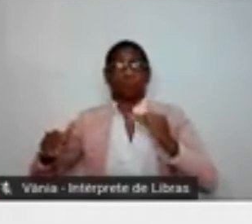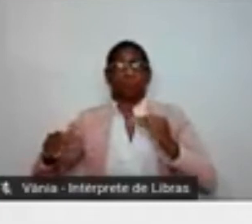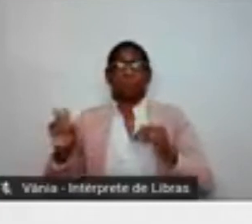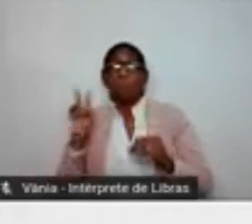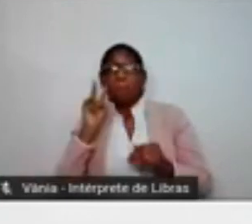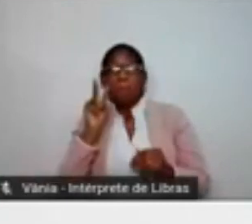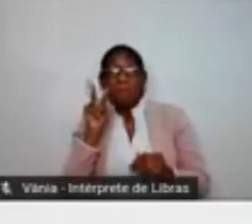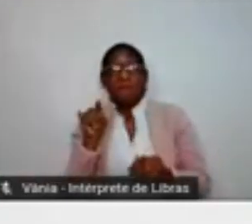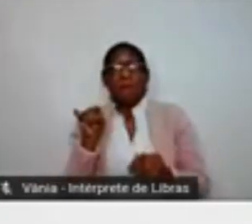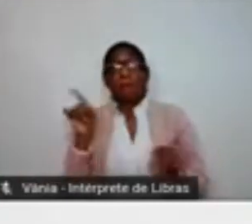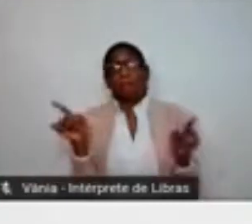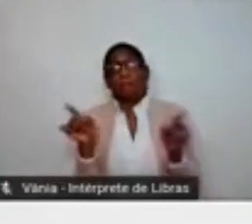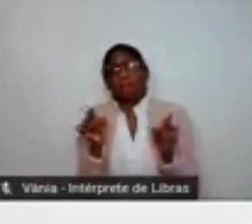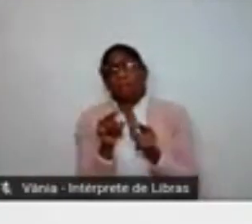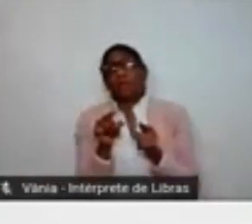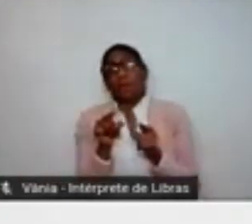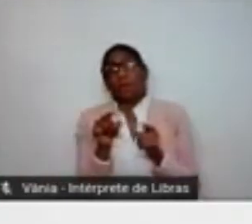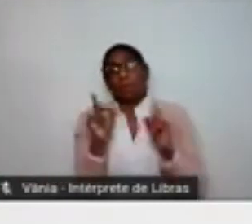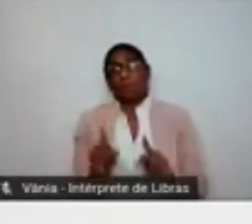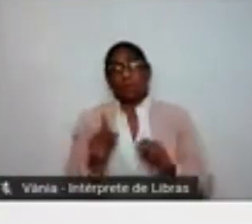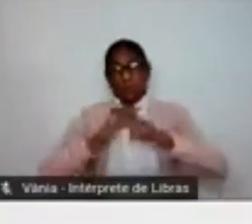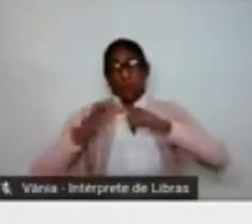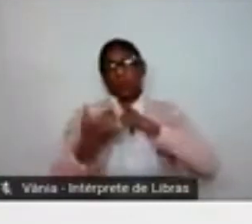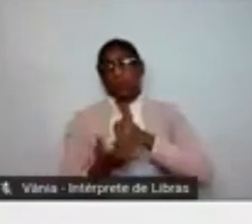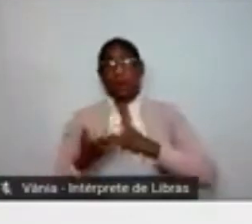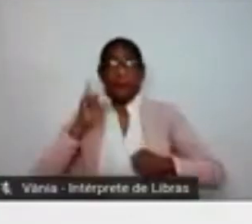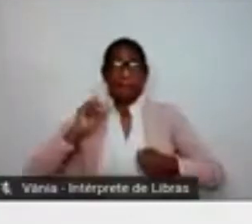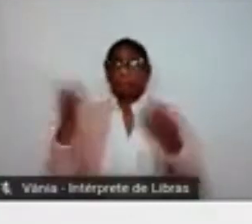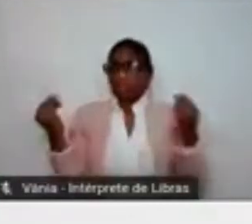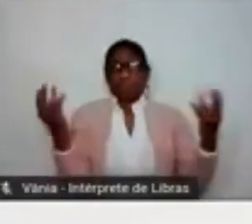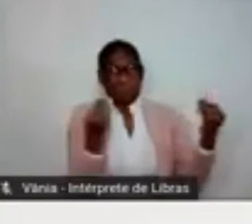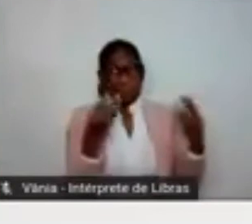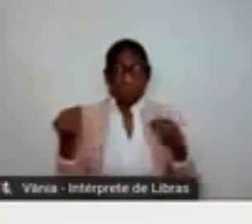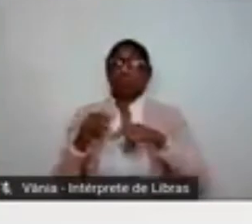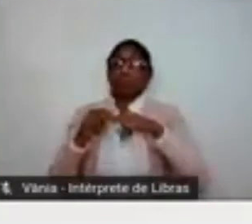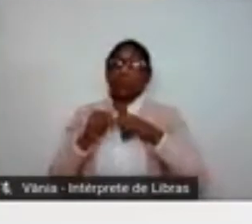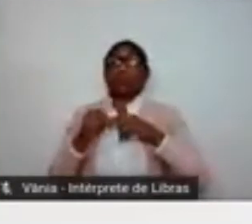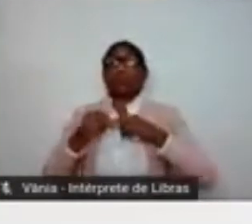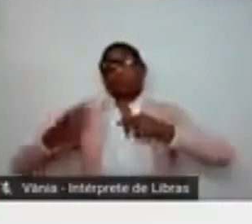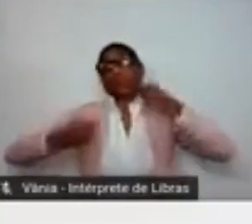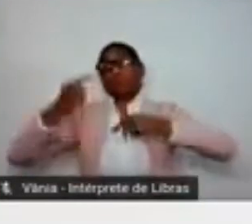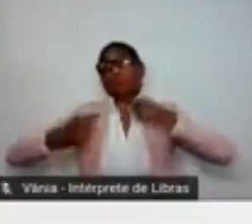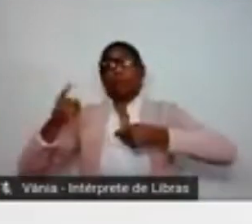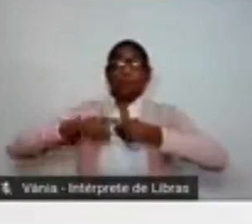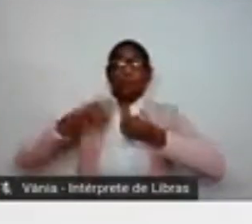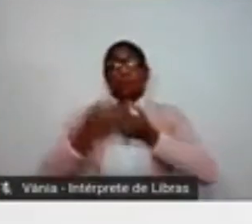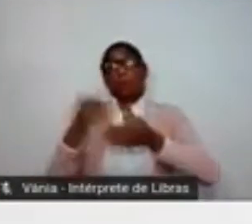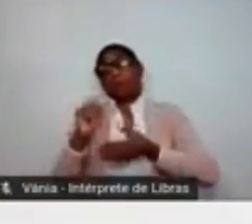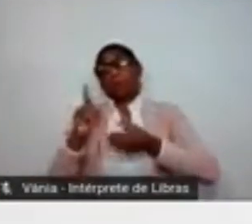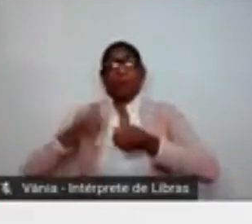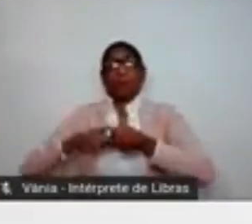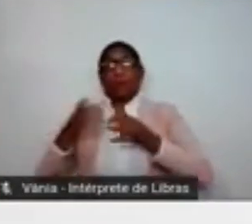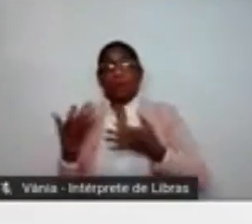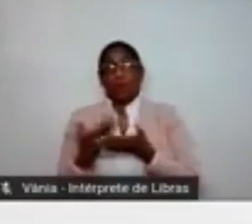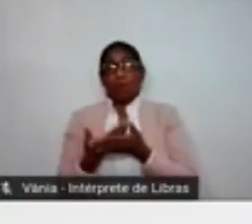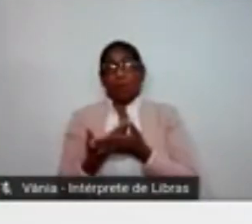uma menor velocidade de disseminação do vírus e que nos faz começar uma discussão. Nós conversamos com os prefeitos para que se